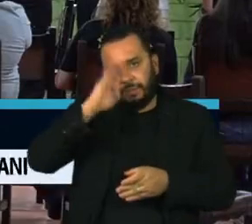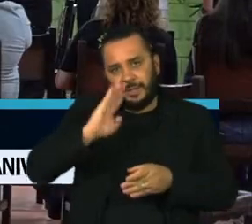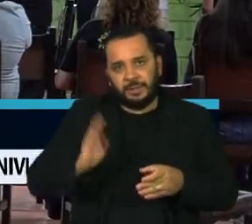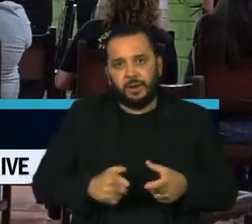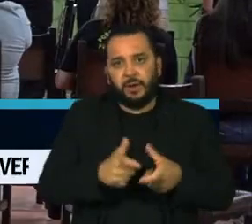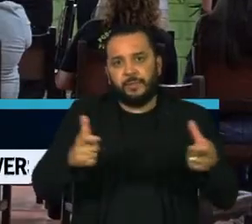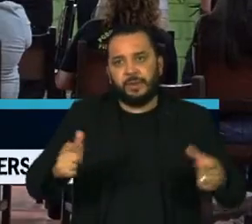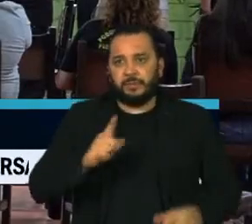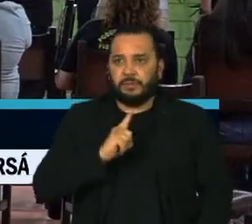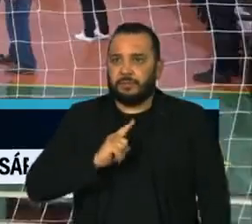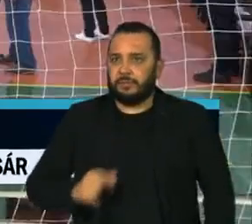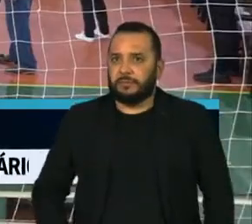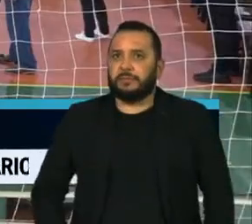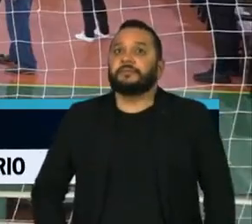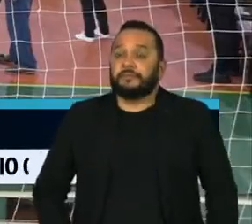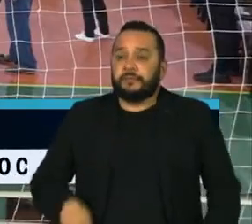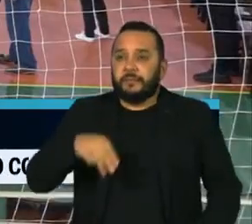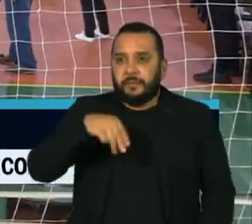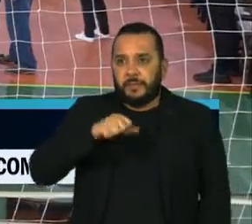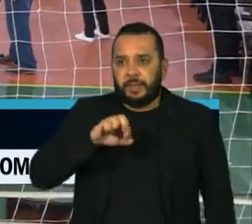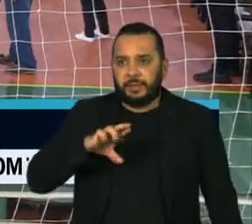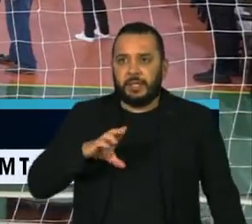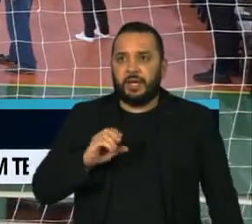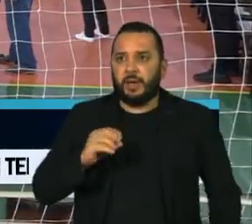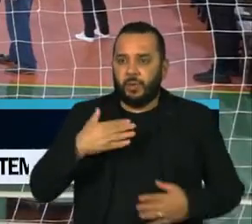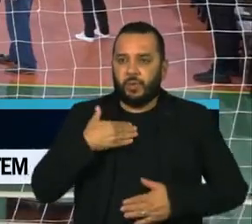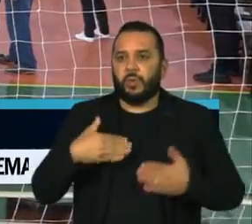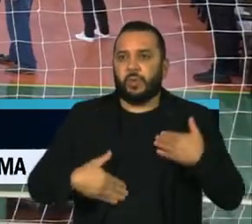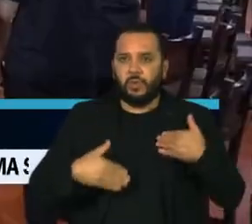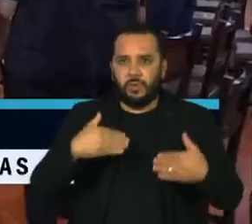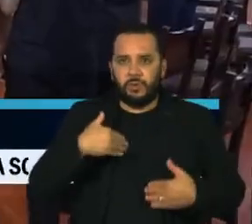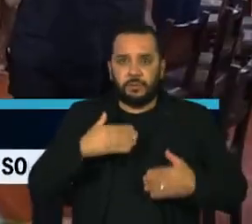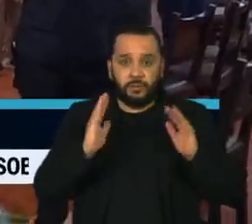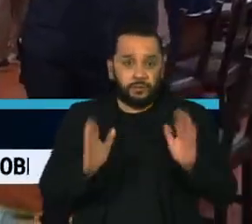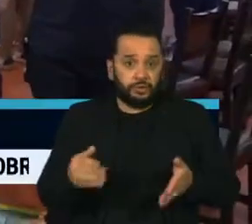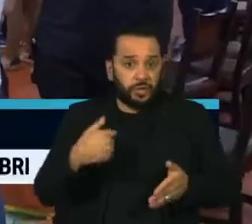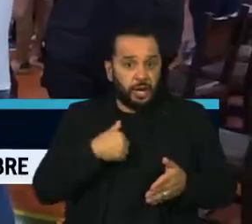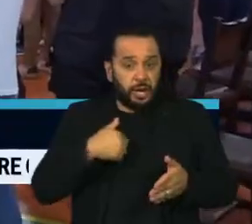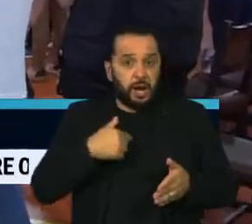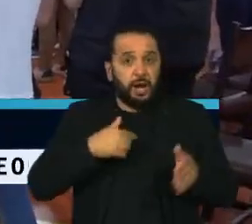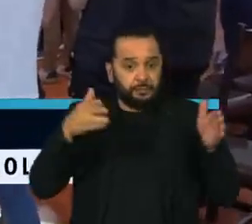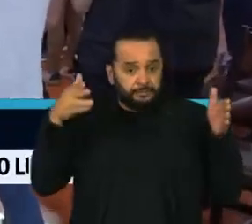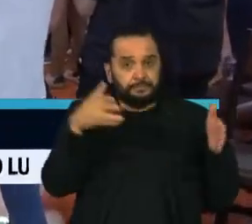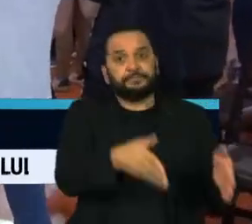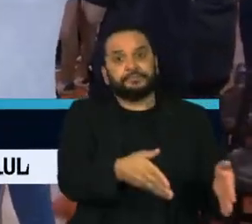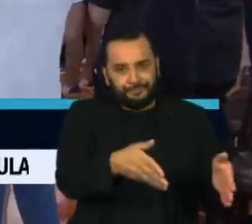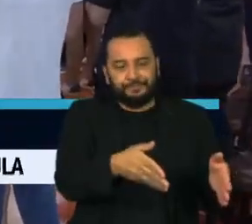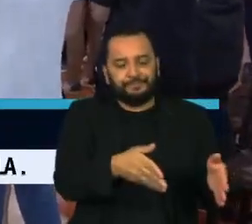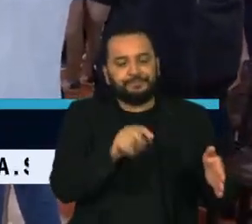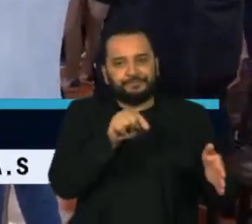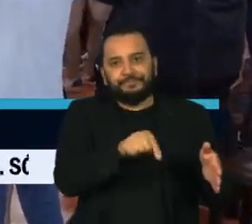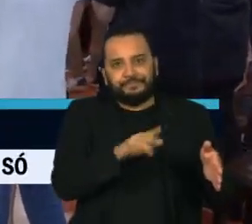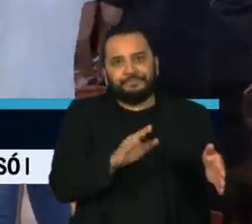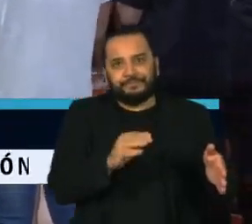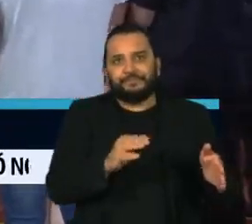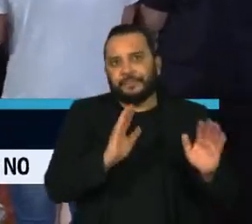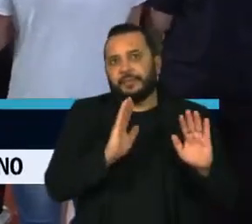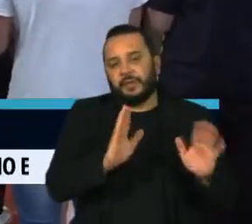No início da tarde, o corpo de Marcelo Aloísio de Arruda deixou o ginásio Sebastião Flor, em Foz do Iguaçu, no Paraná, sob